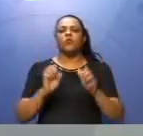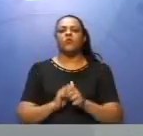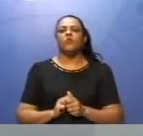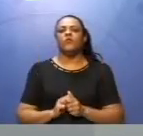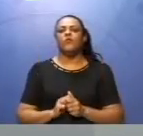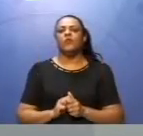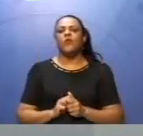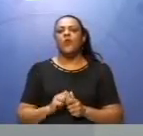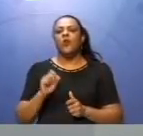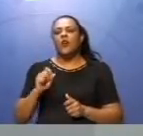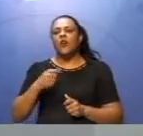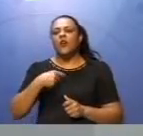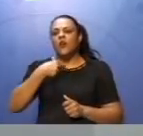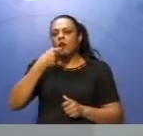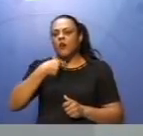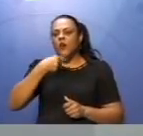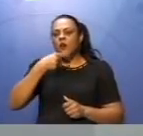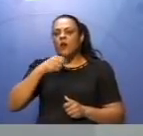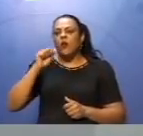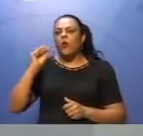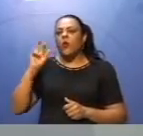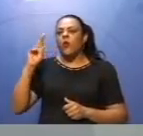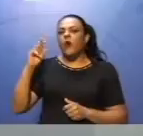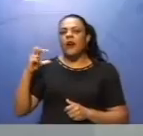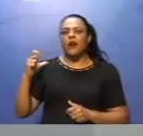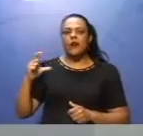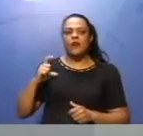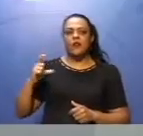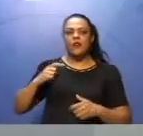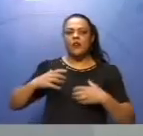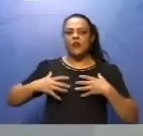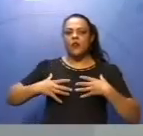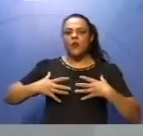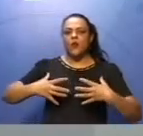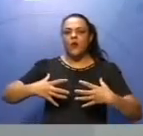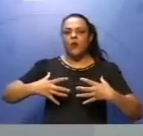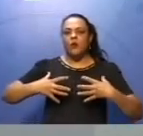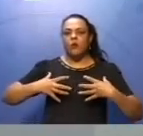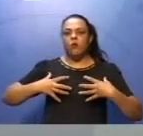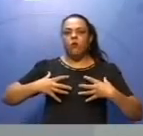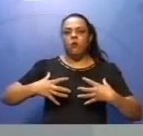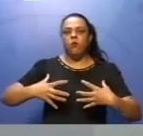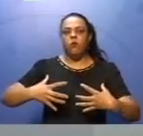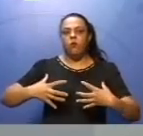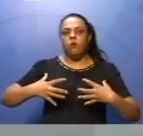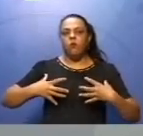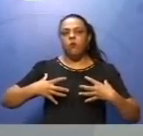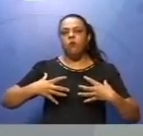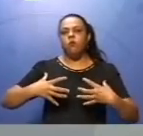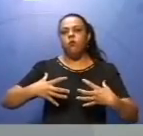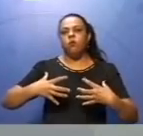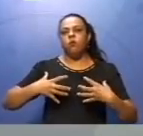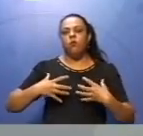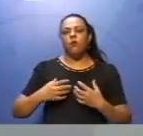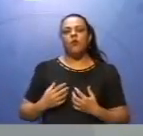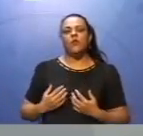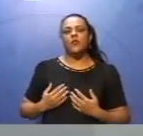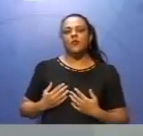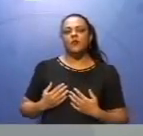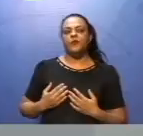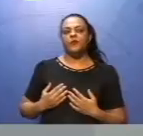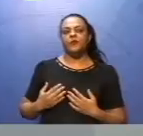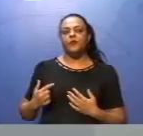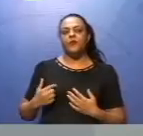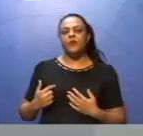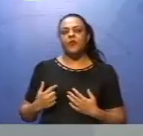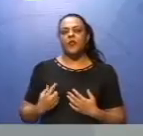sistema respiratório, ele é formado pelos pulmões, no caso aqui, os pulmões, os pulmões, nós temos um